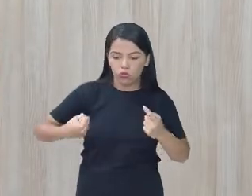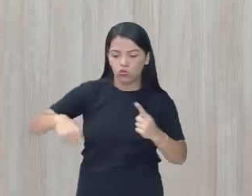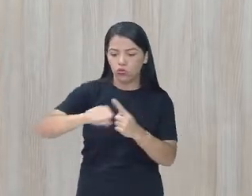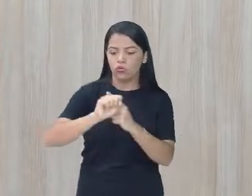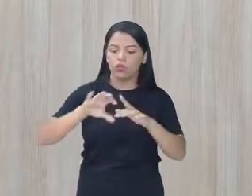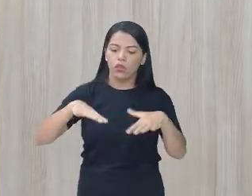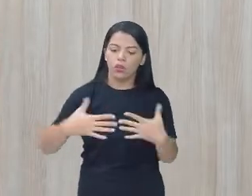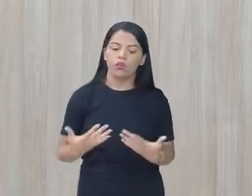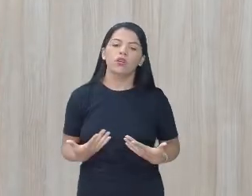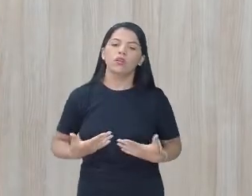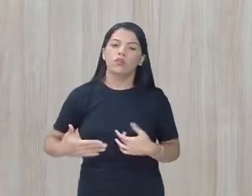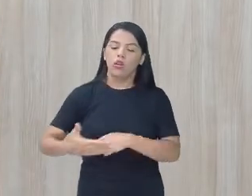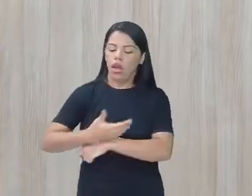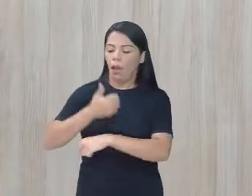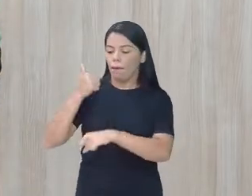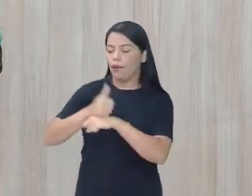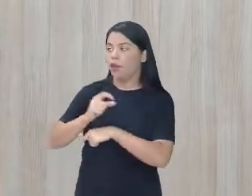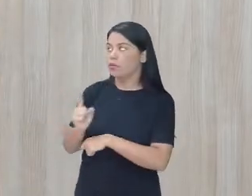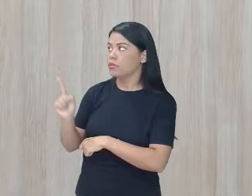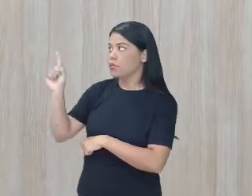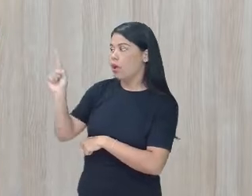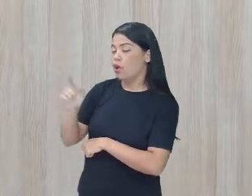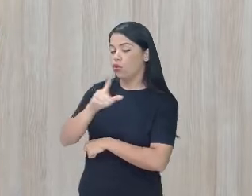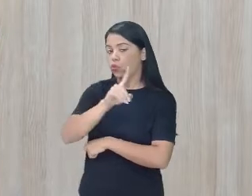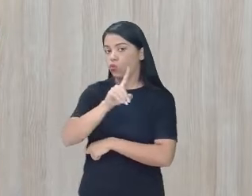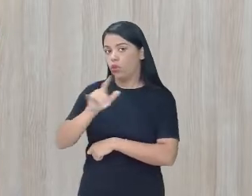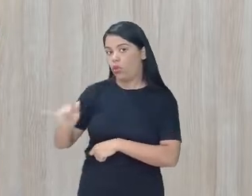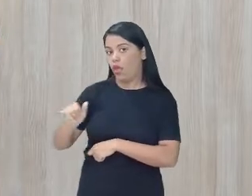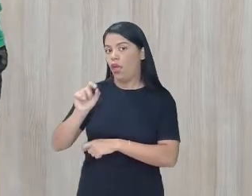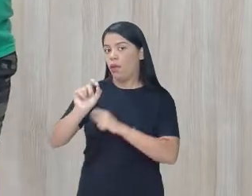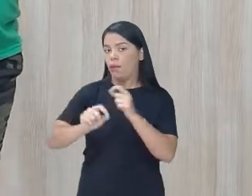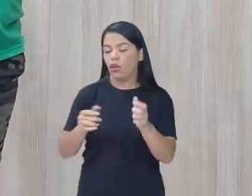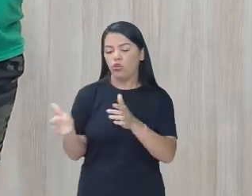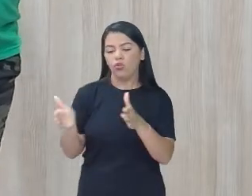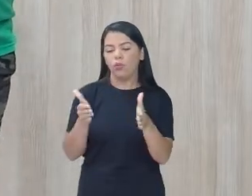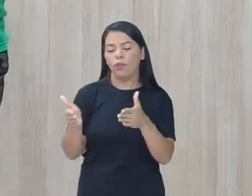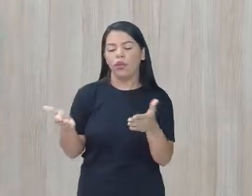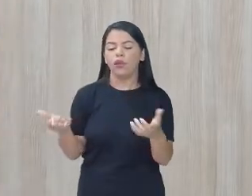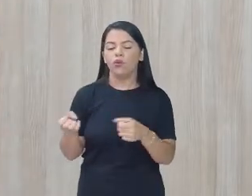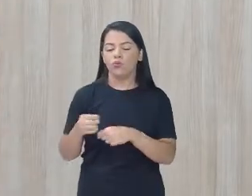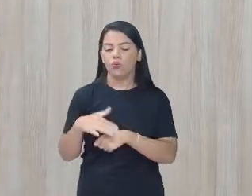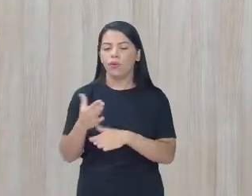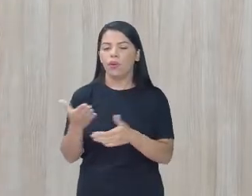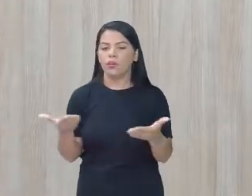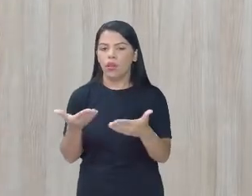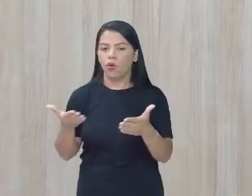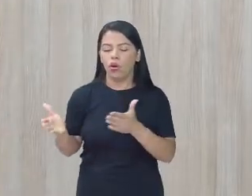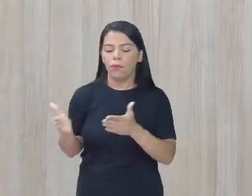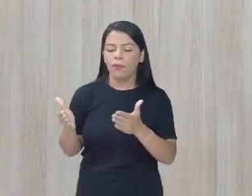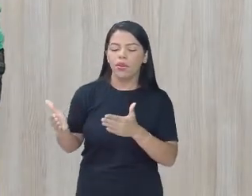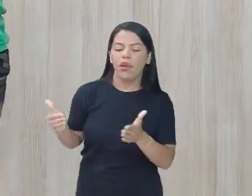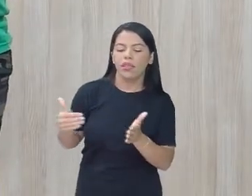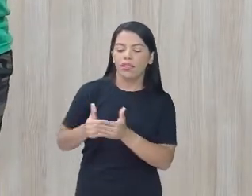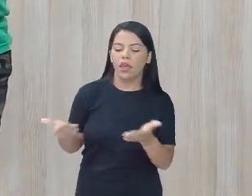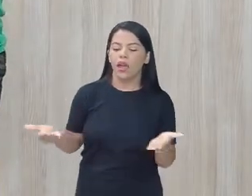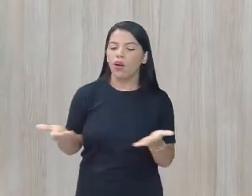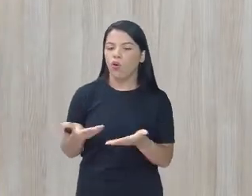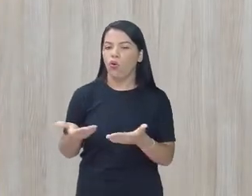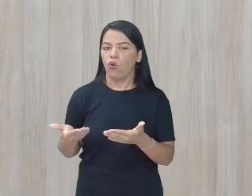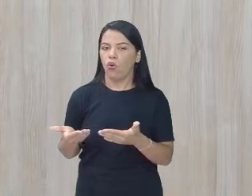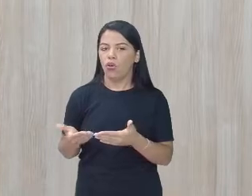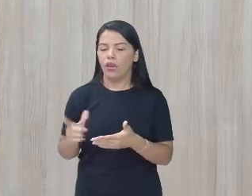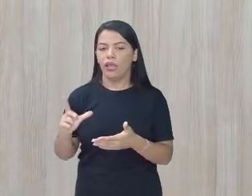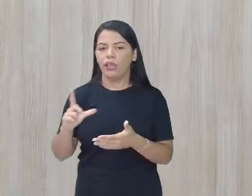tem sido, né, de um período mais recente, inclusive, para cá, ela tem tido assim,